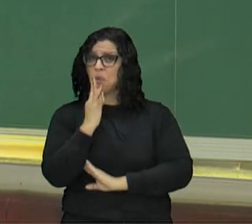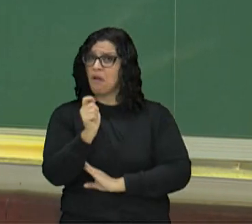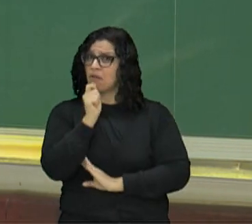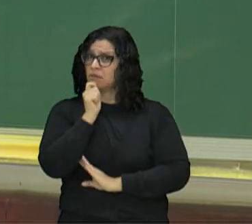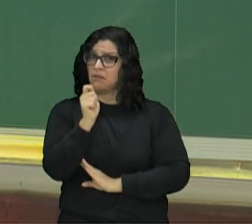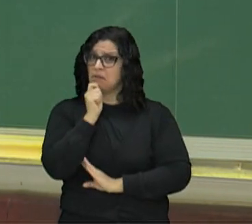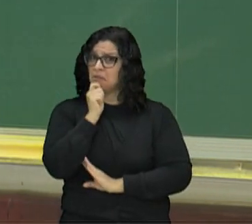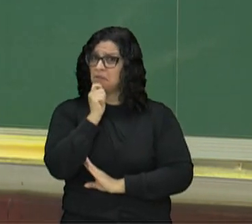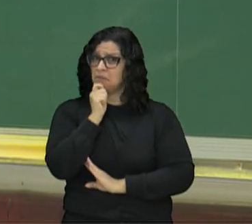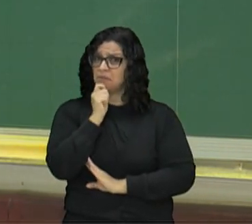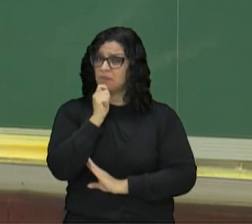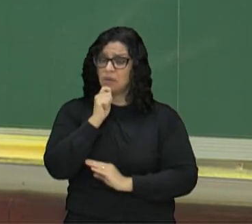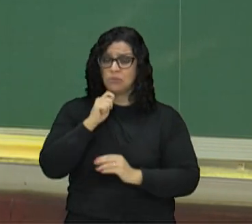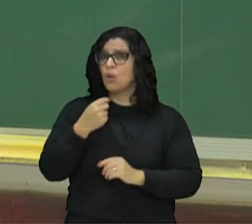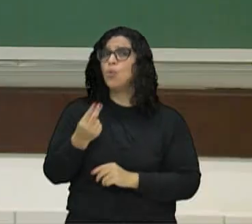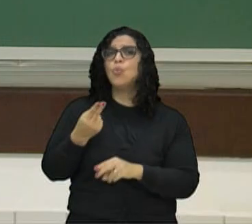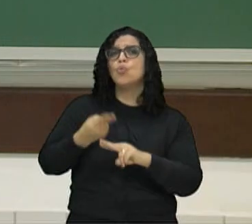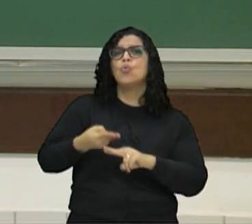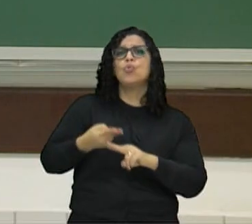ao nosso cotidiano.